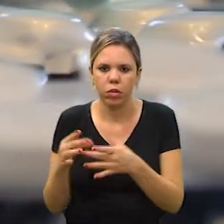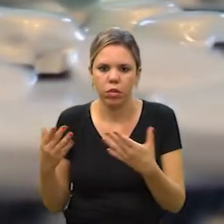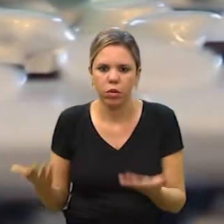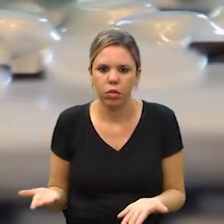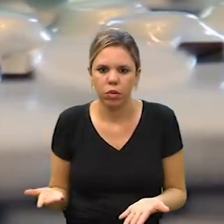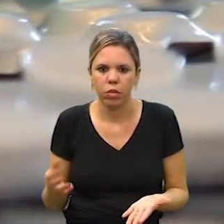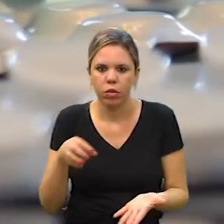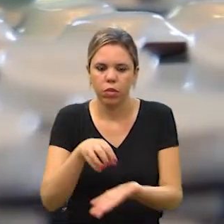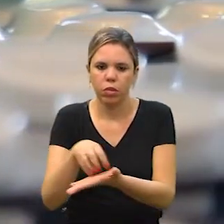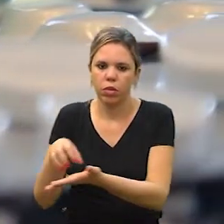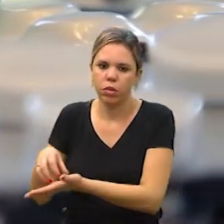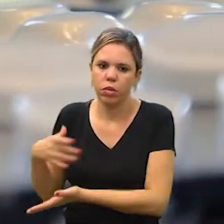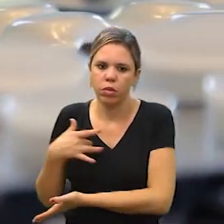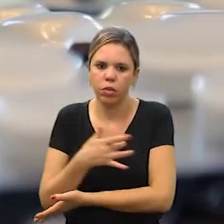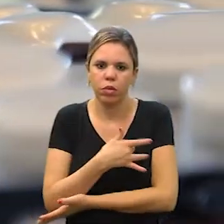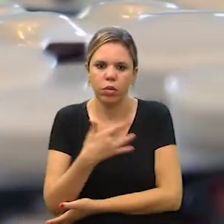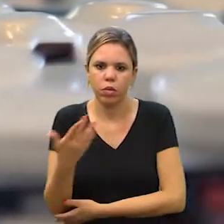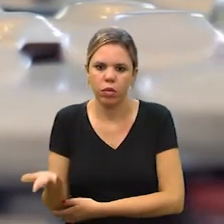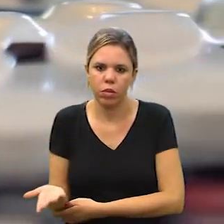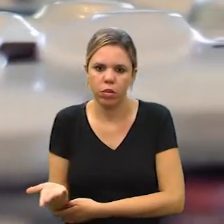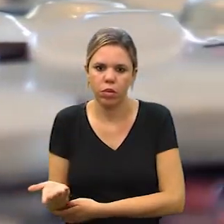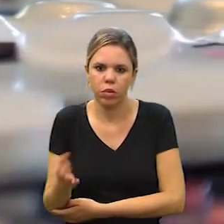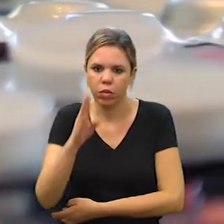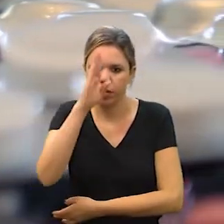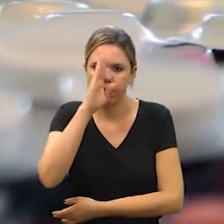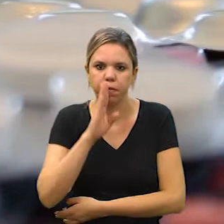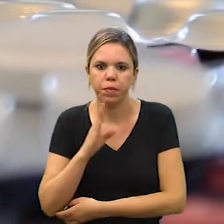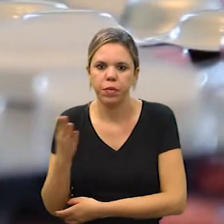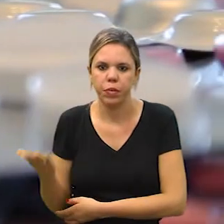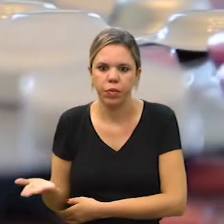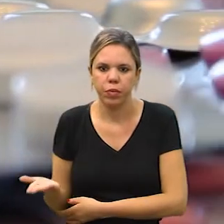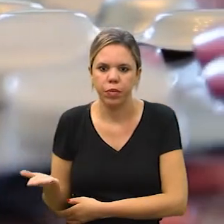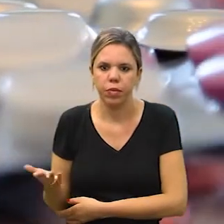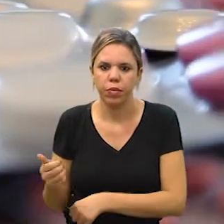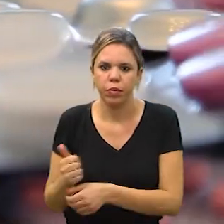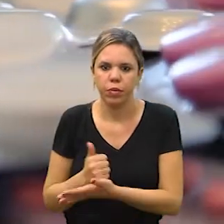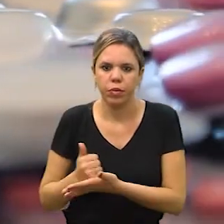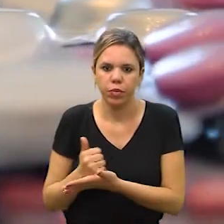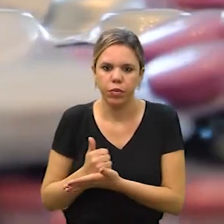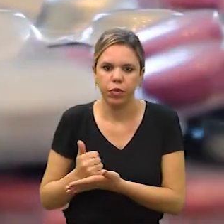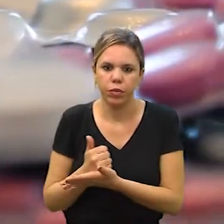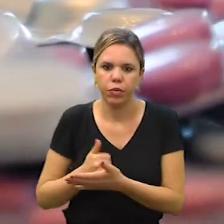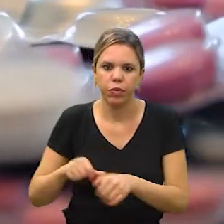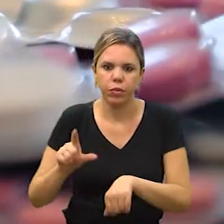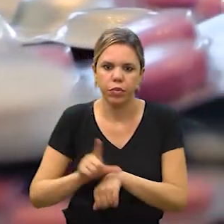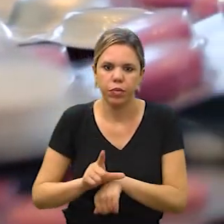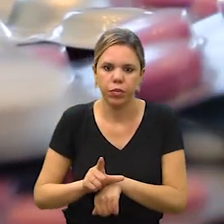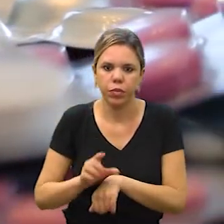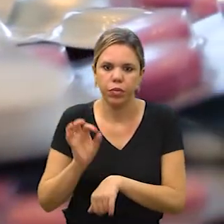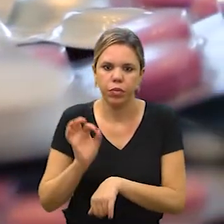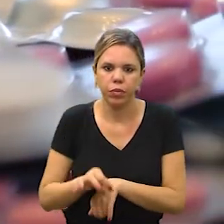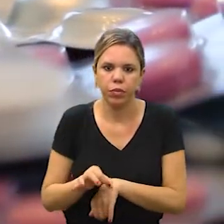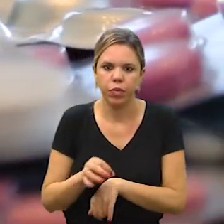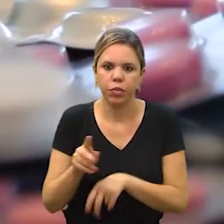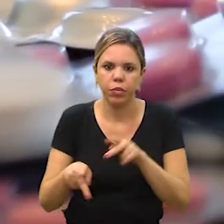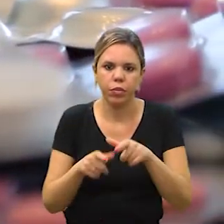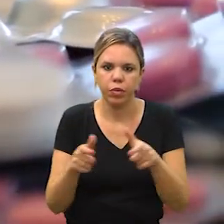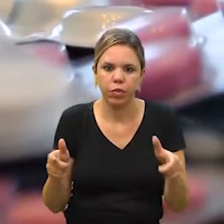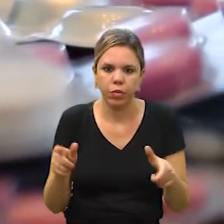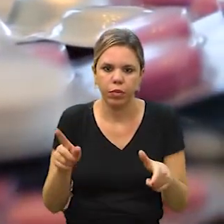disponíveis nas unidades básicas de saúde de forma gratuita em Farmácias Dose Certa Farmácia Popular